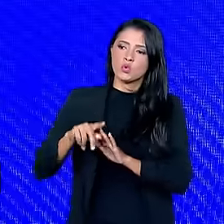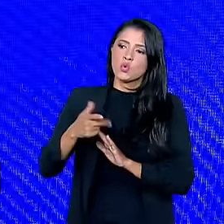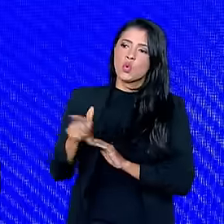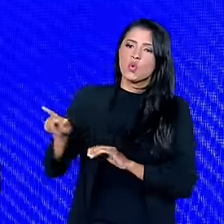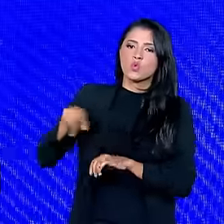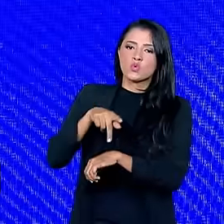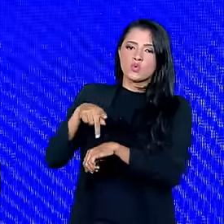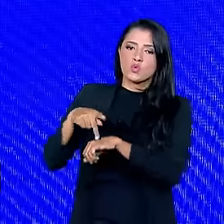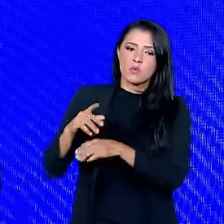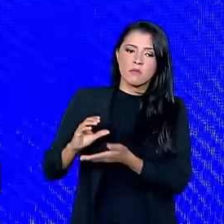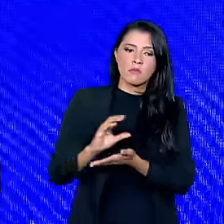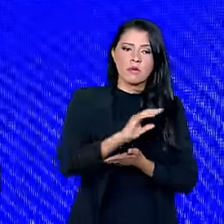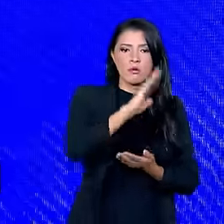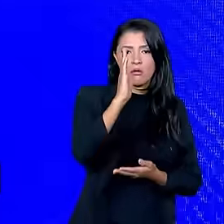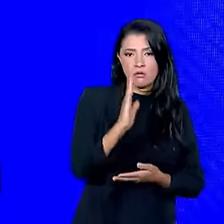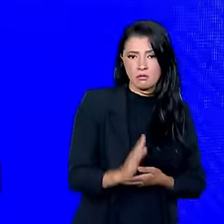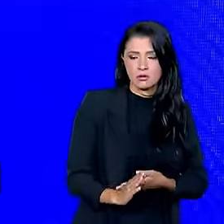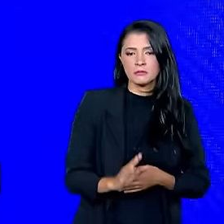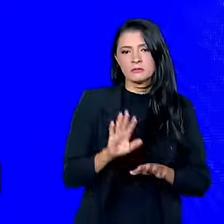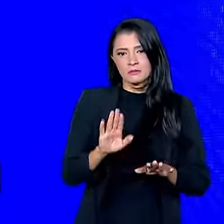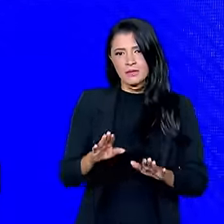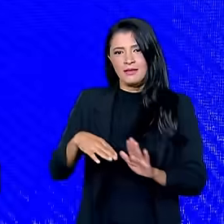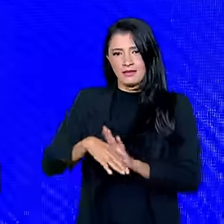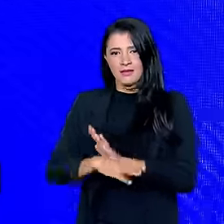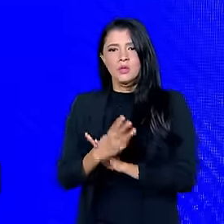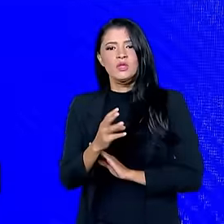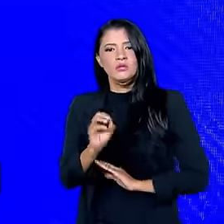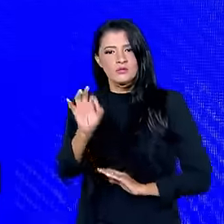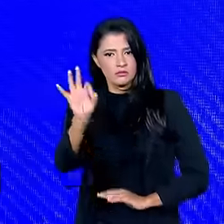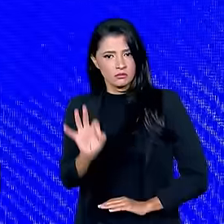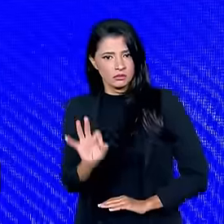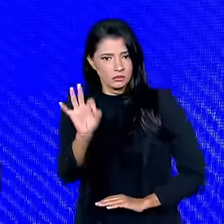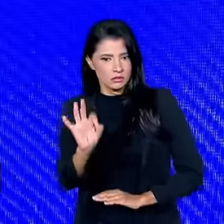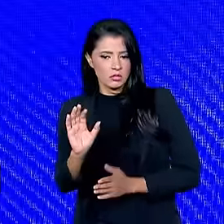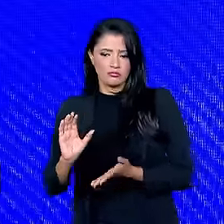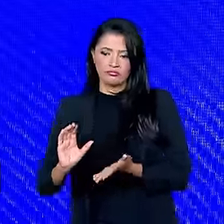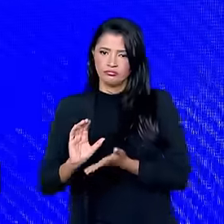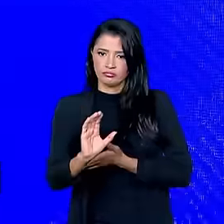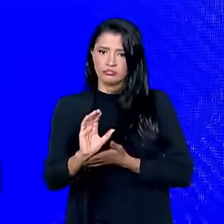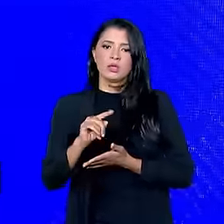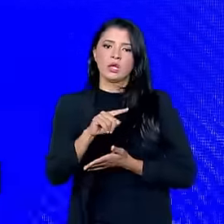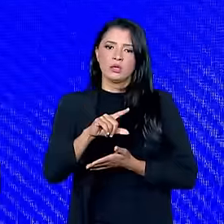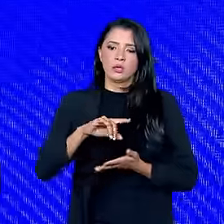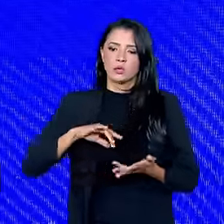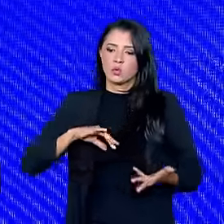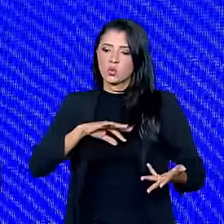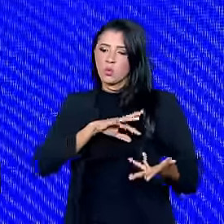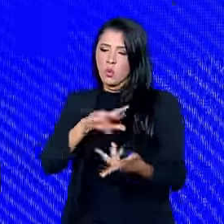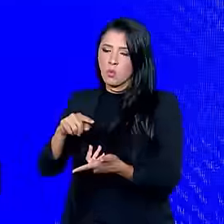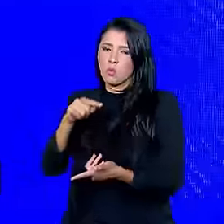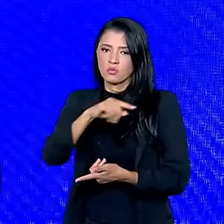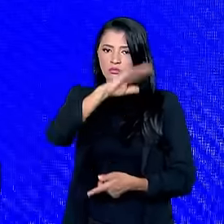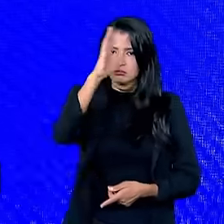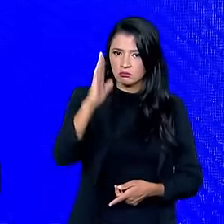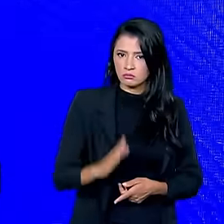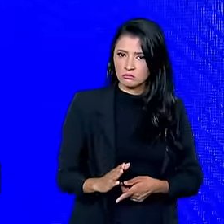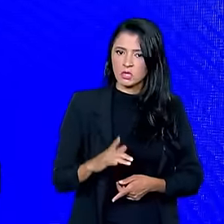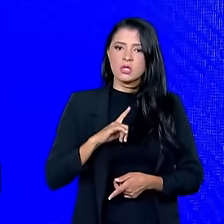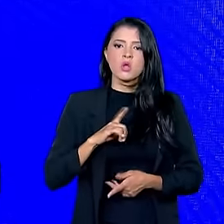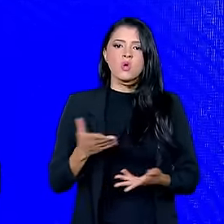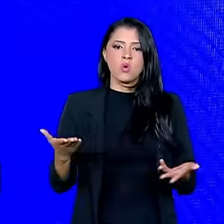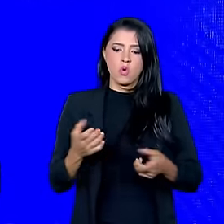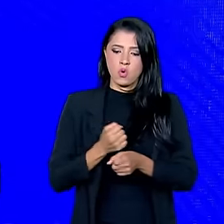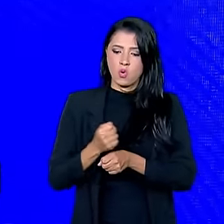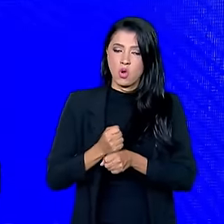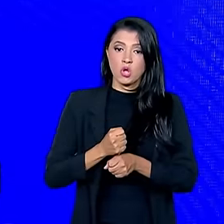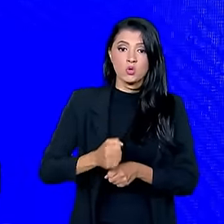é à toa que, mesmo com a queda de 30% nos investimentos internacionais no mundo, o Brasil agora ocupa esse ano